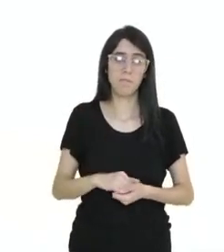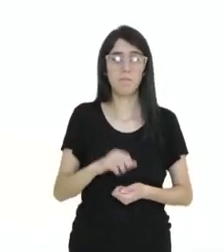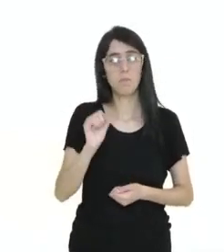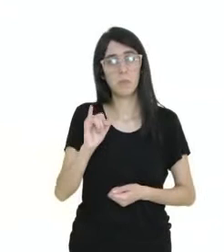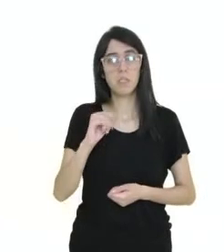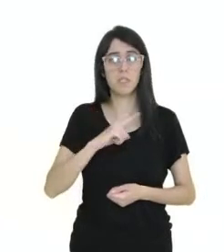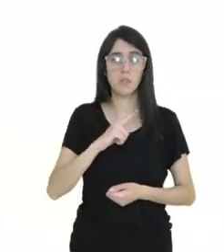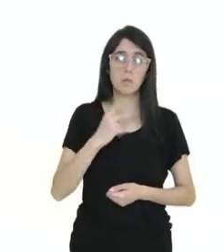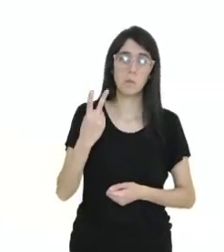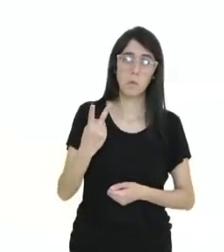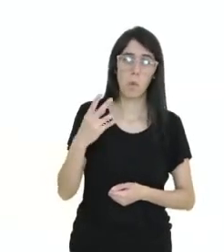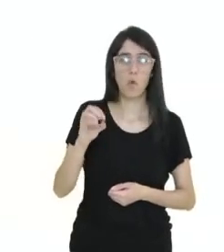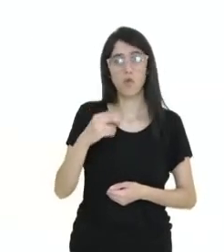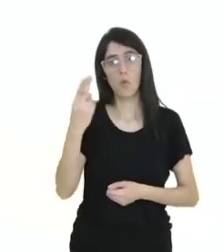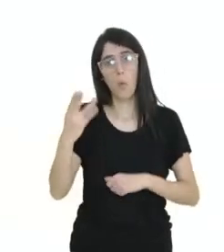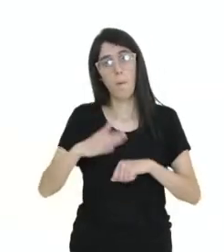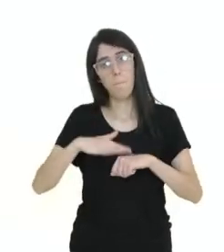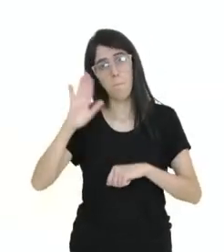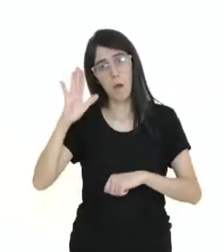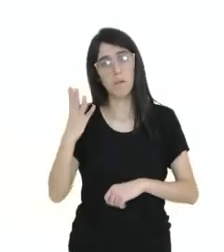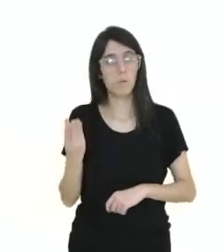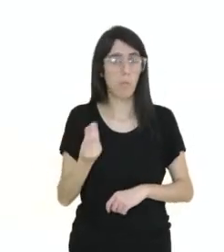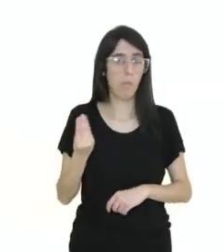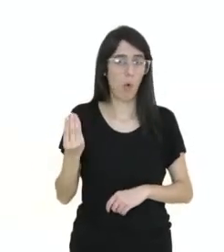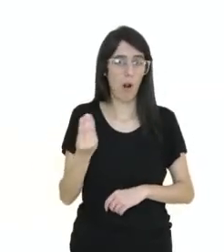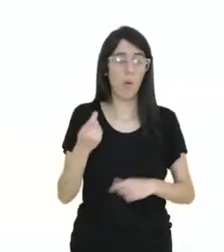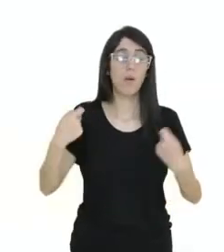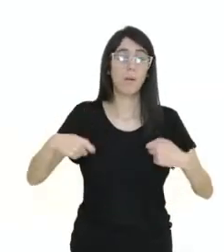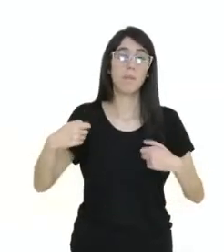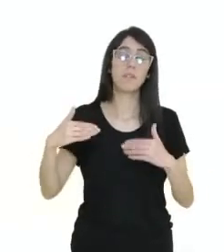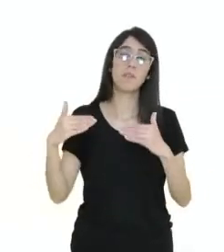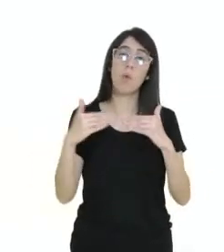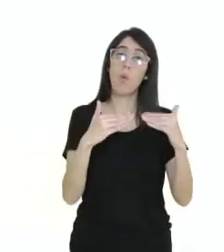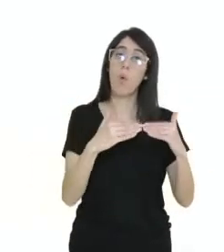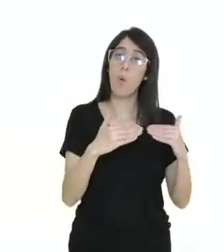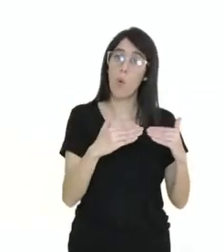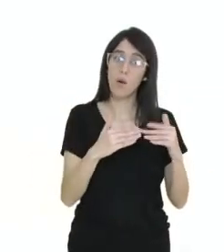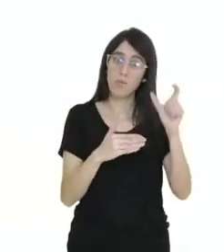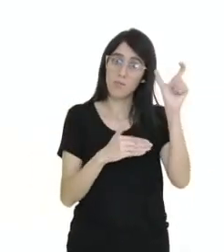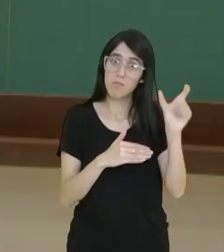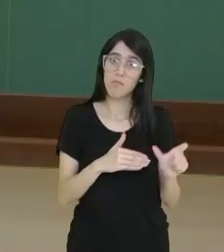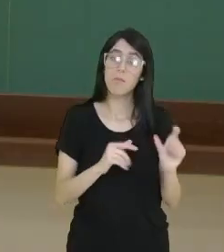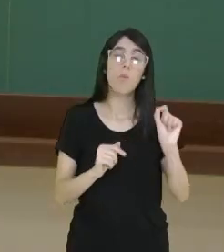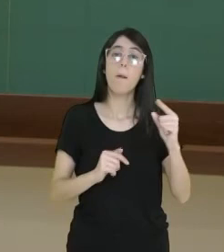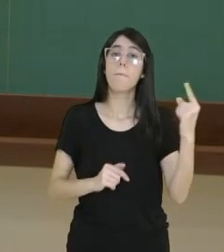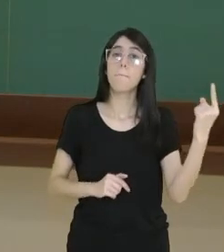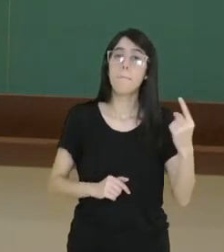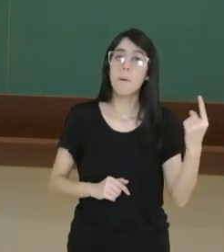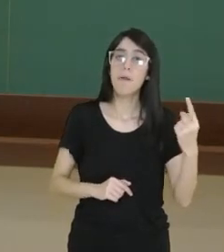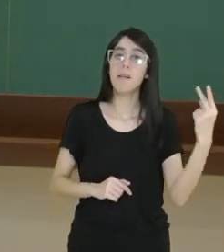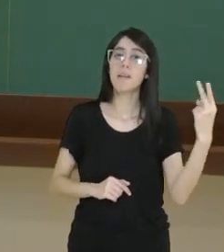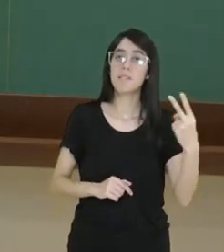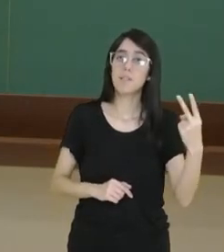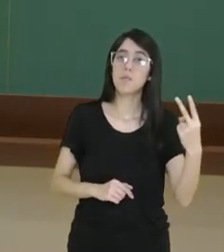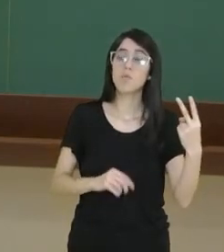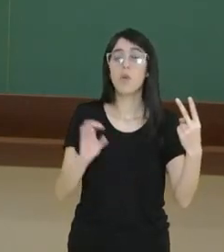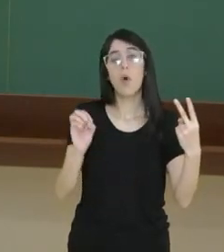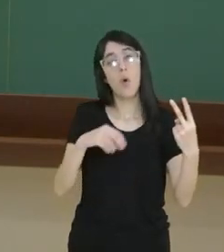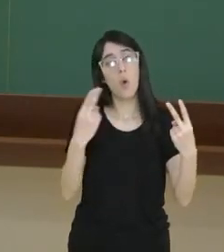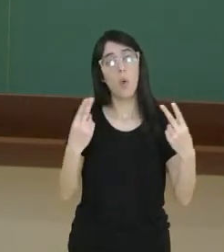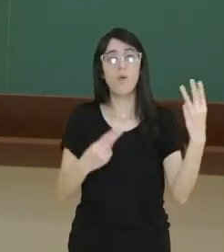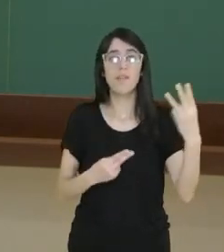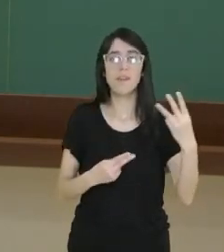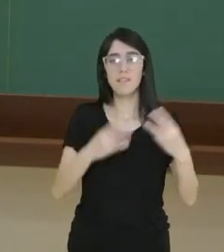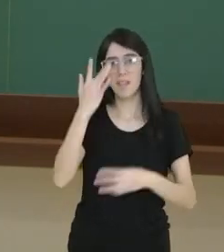dois ou mais elementos. E vai ter que concordar também em pessoa. Primeira, segunda ou terceira